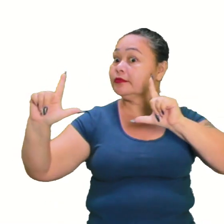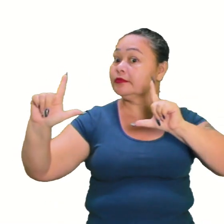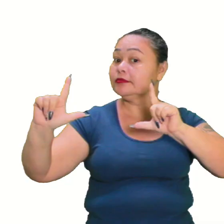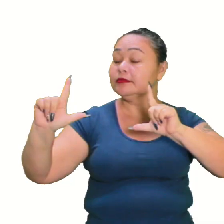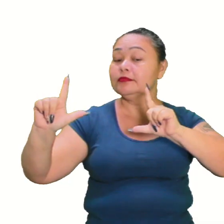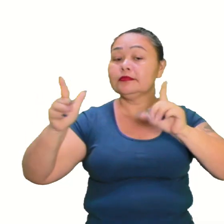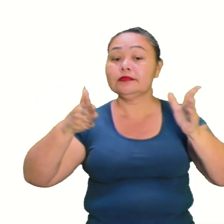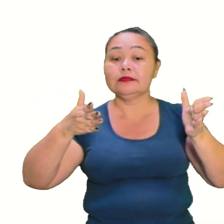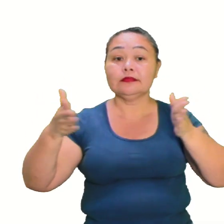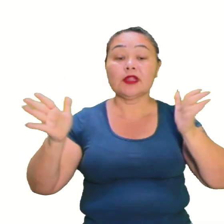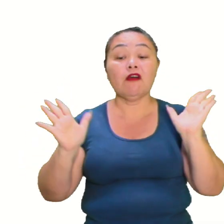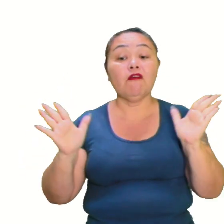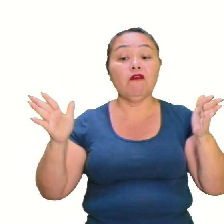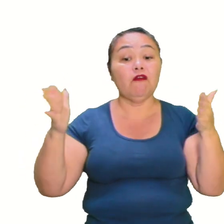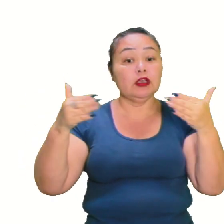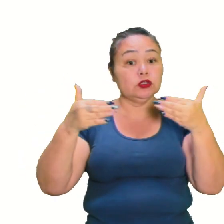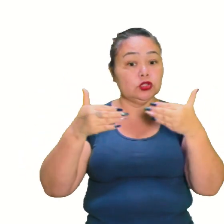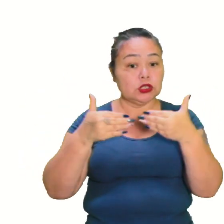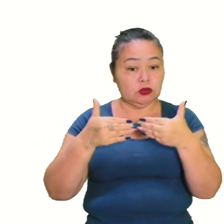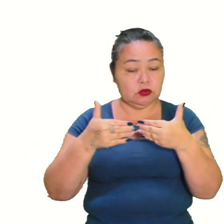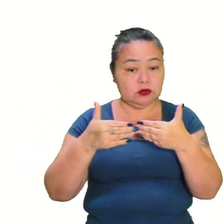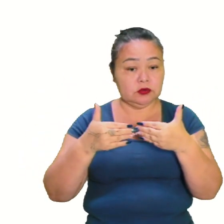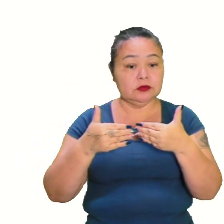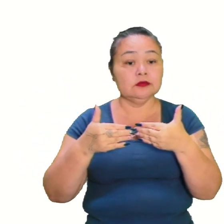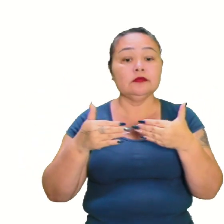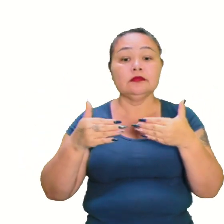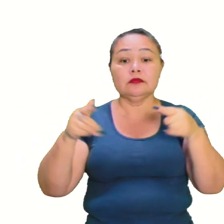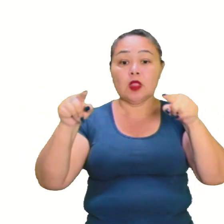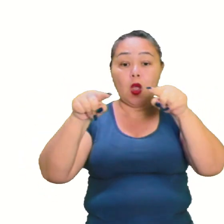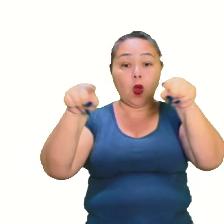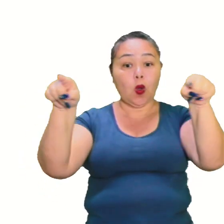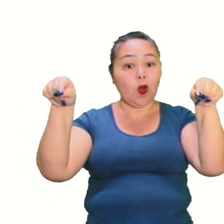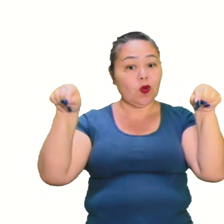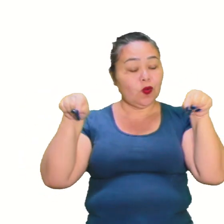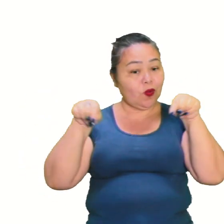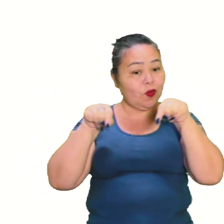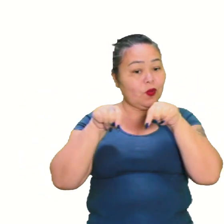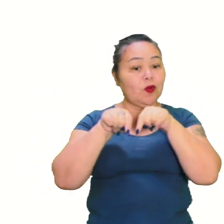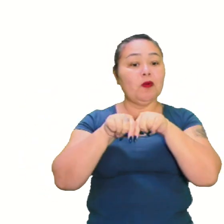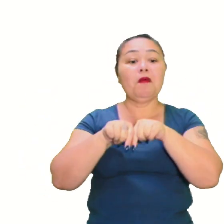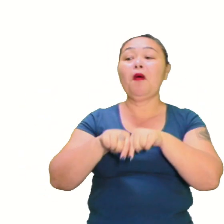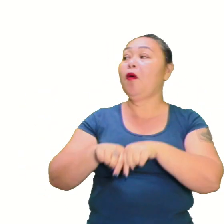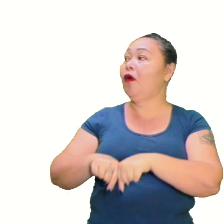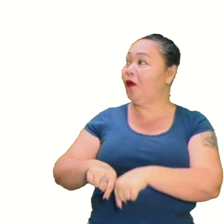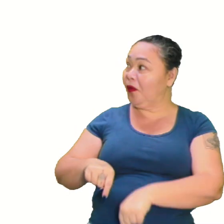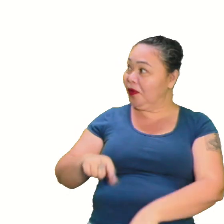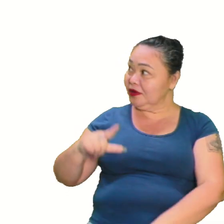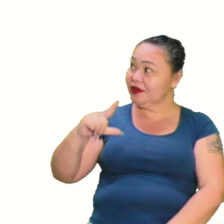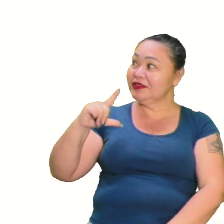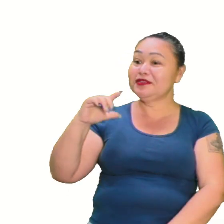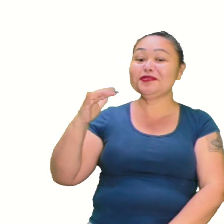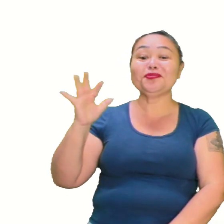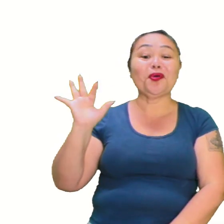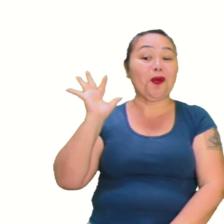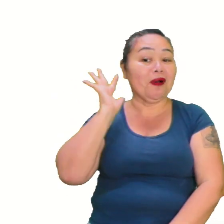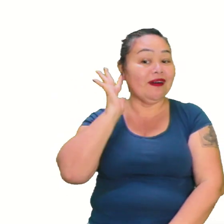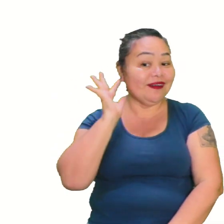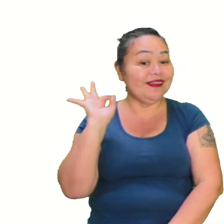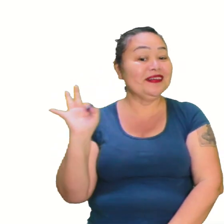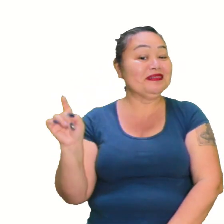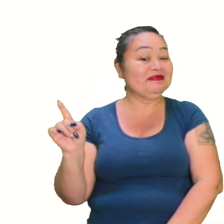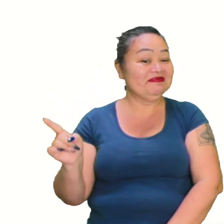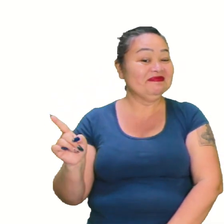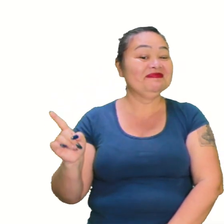só. Intervalo fechado. Agora eu fechei o meu lote, olha lá, murei. Agora você privou ali